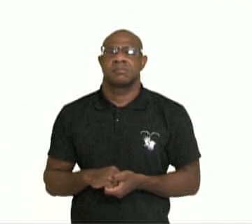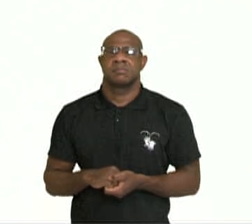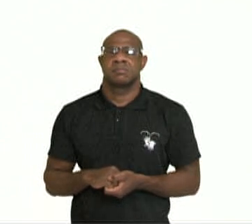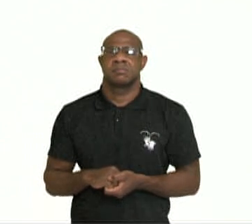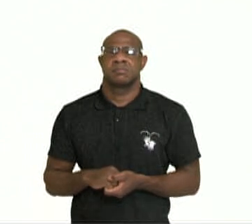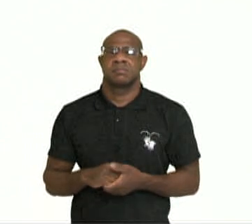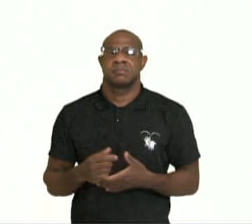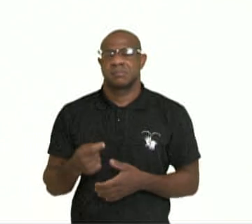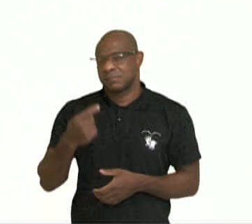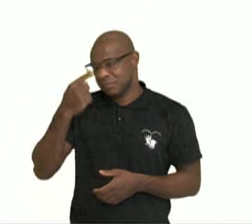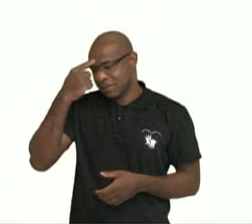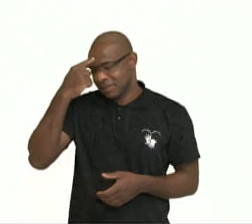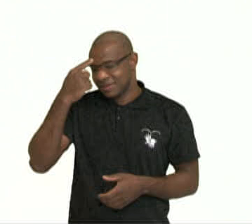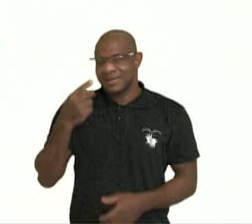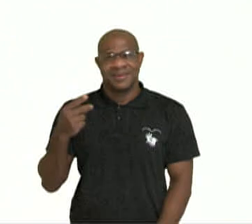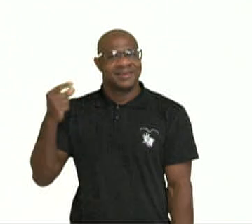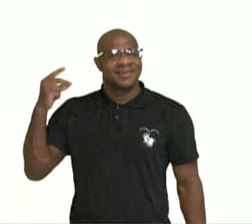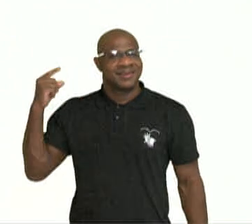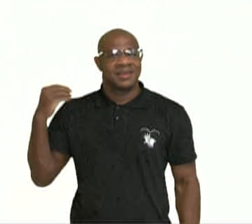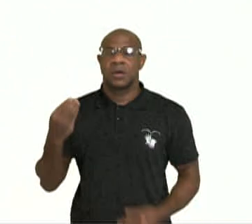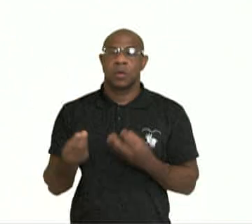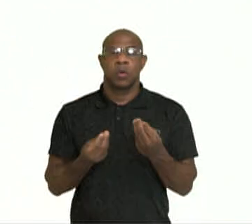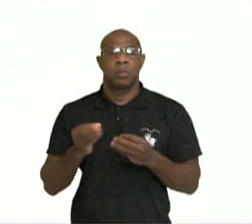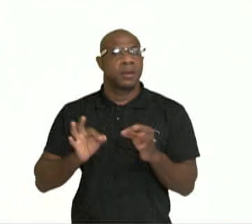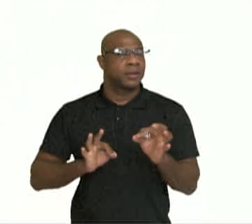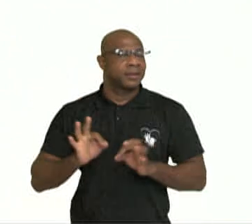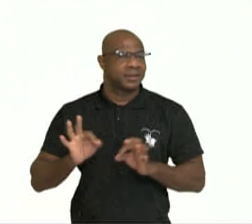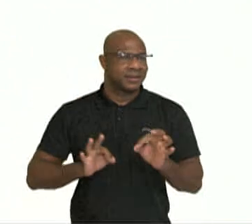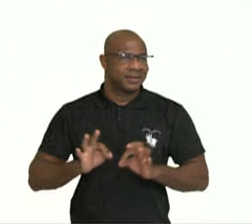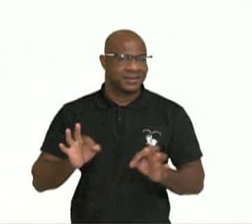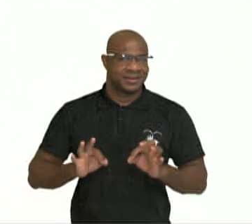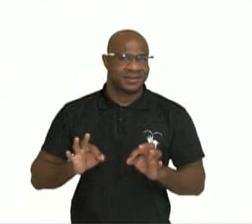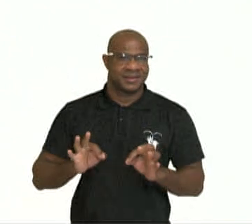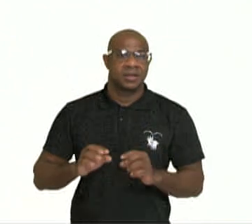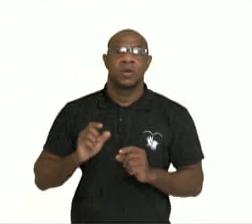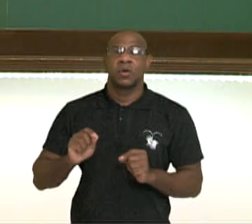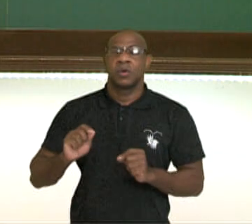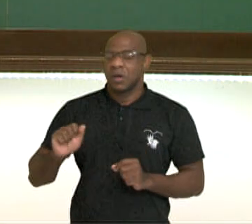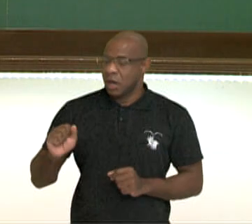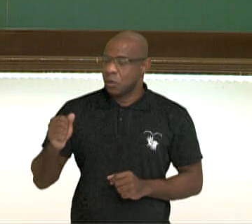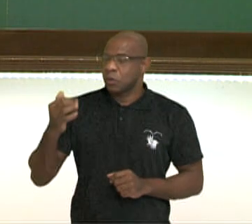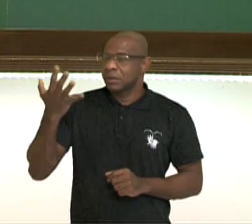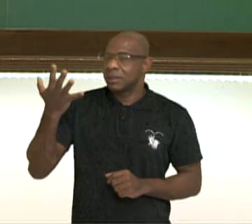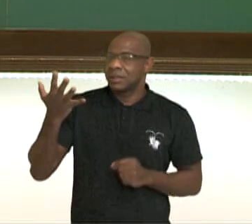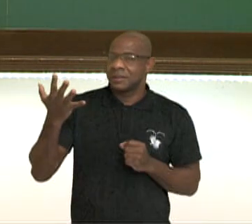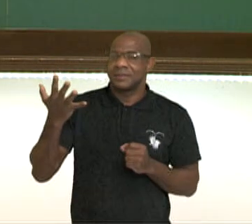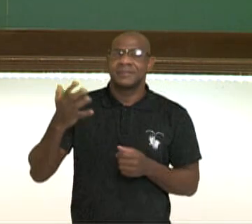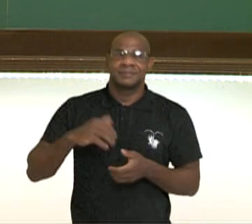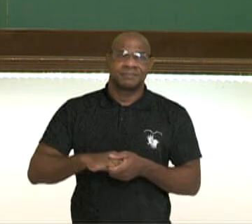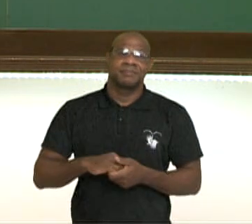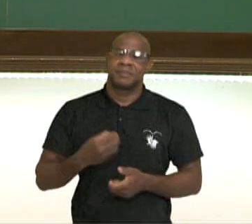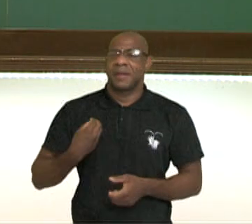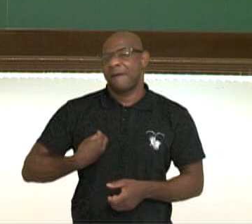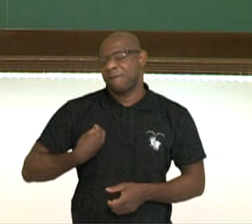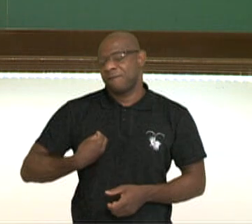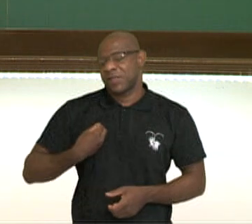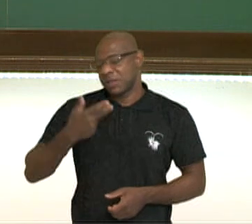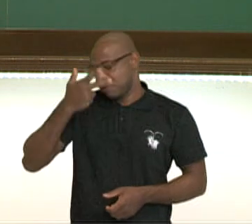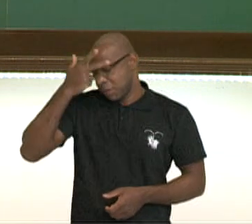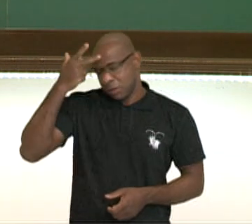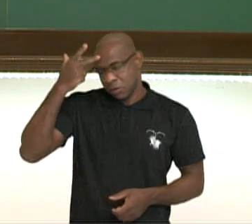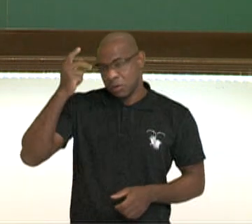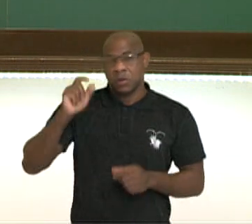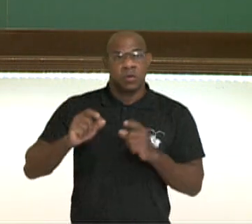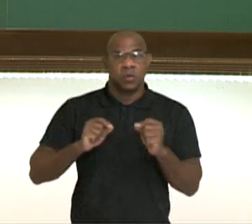Então pensa antigamente aí como que era essa organização, né? As consequências que trazia para a vida dos cidadãos